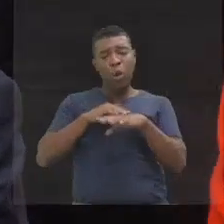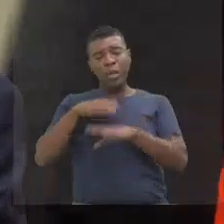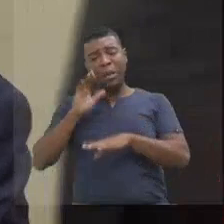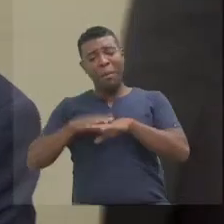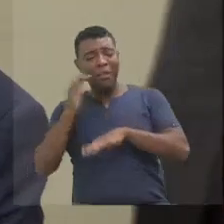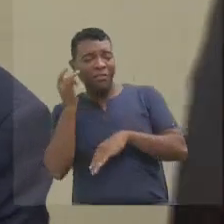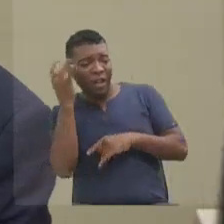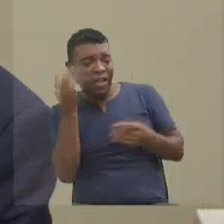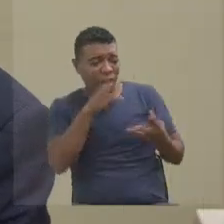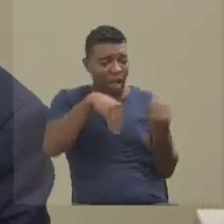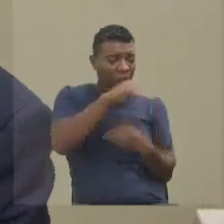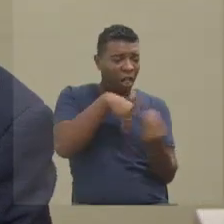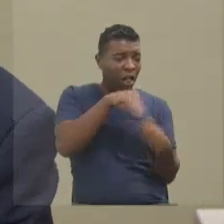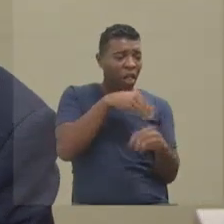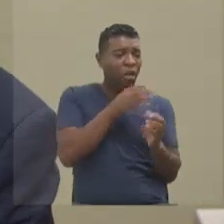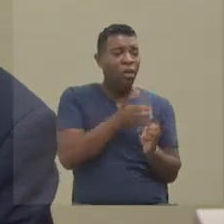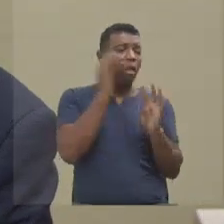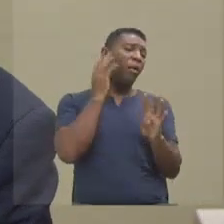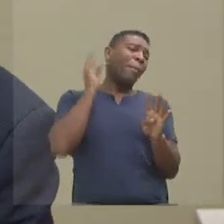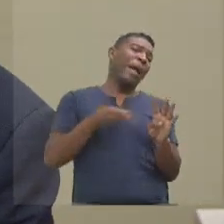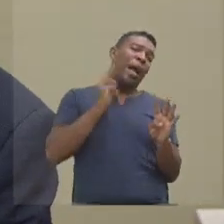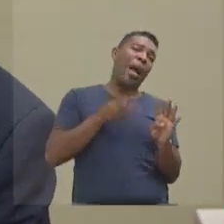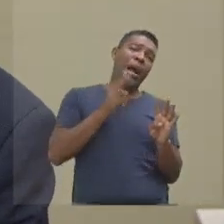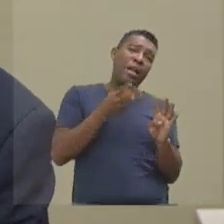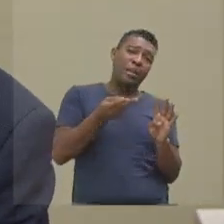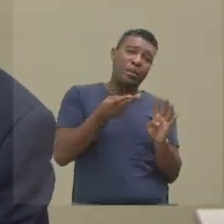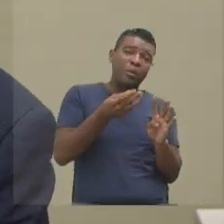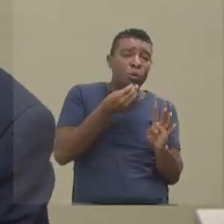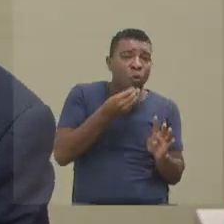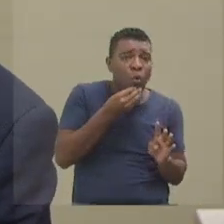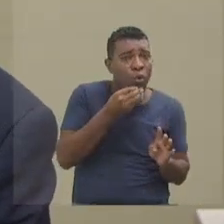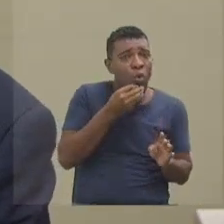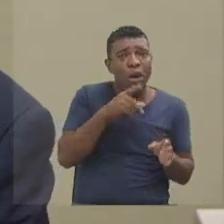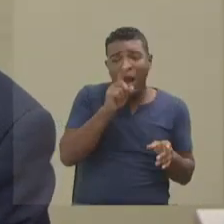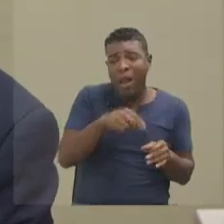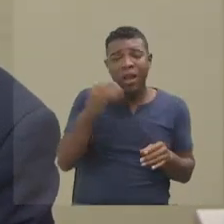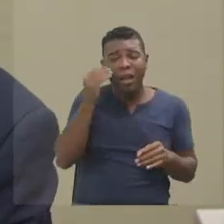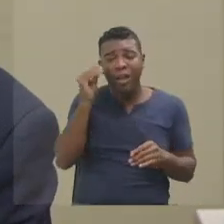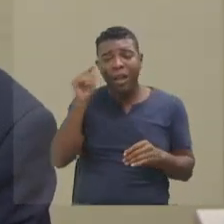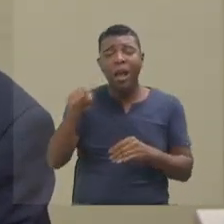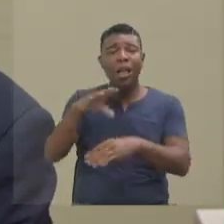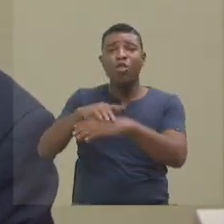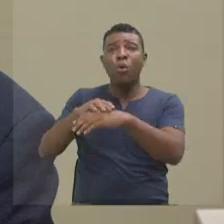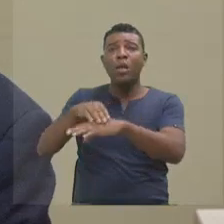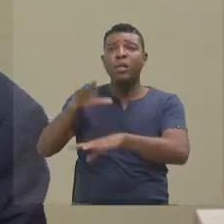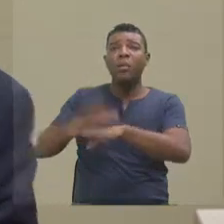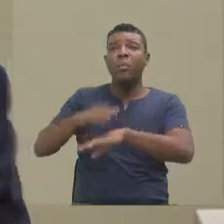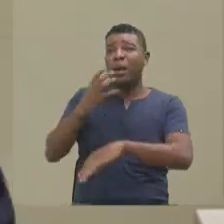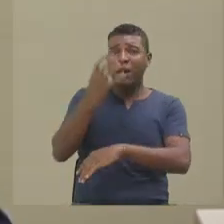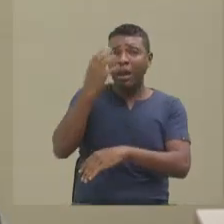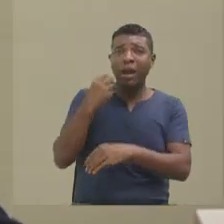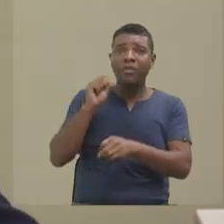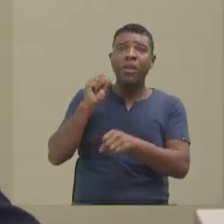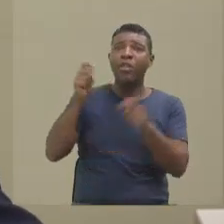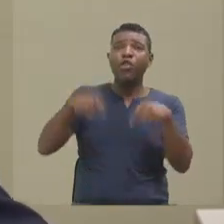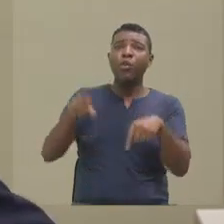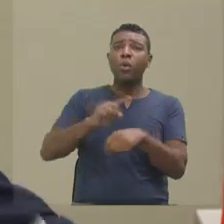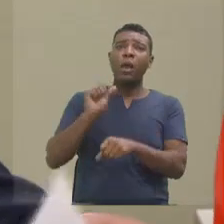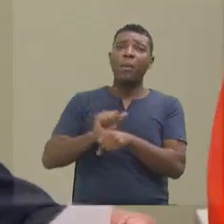resolvidos e desafogar um pouco a filha dos pacientes que tem doenças mais graves que não podem esperar